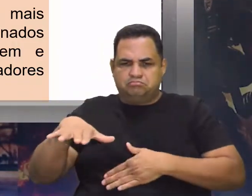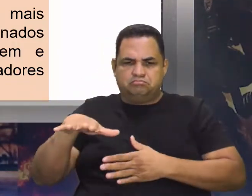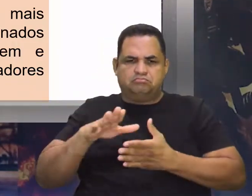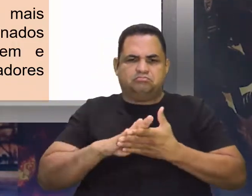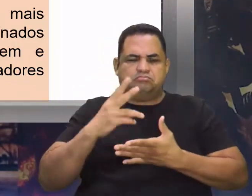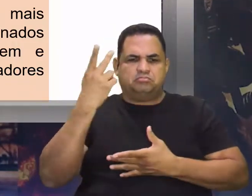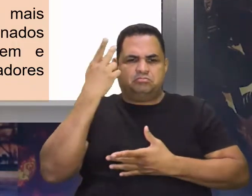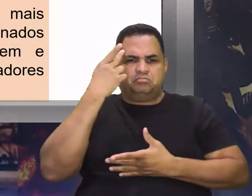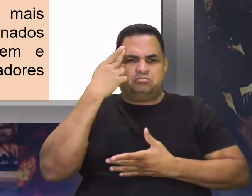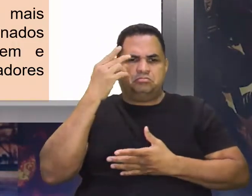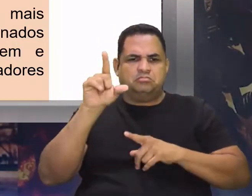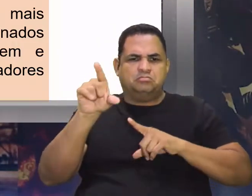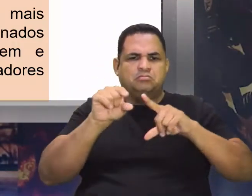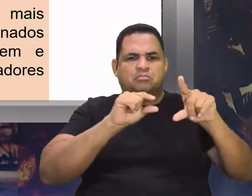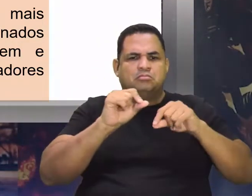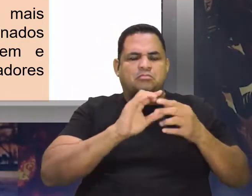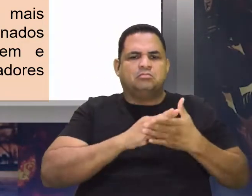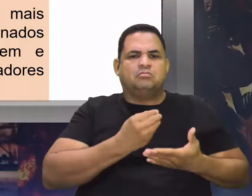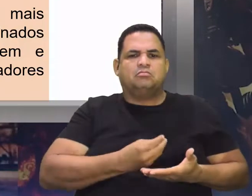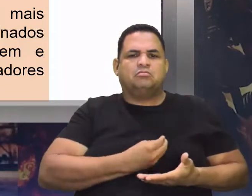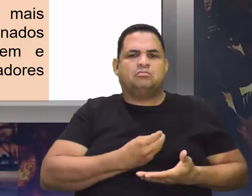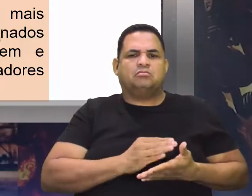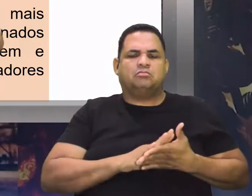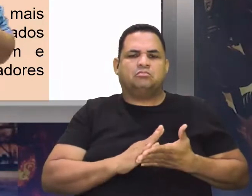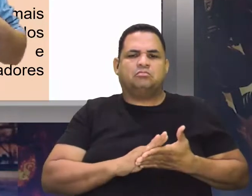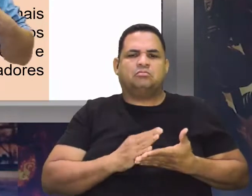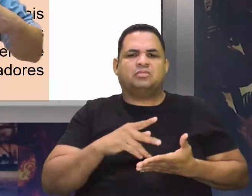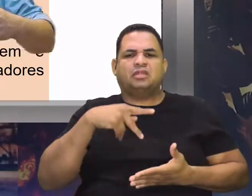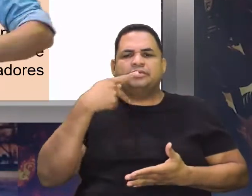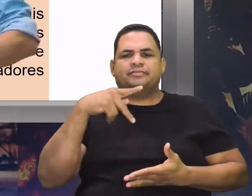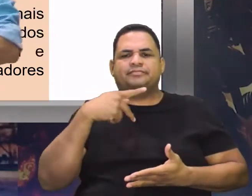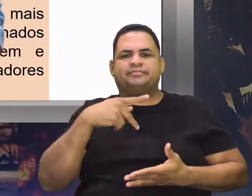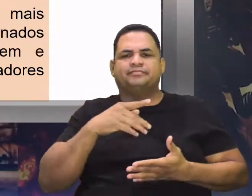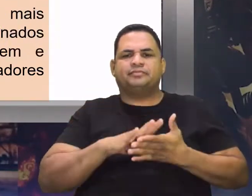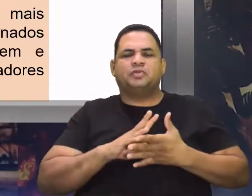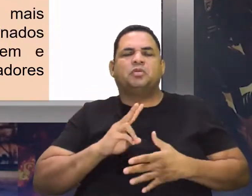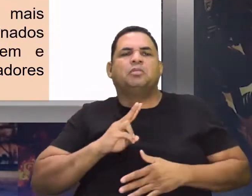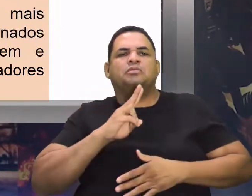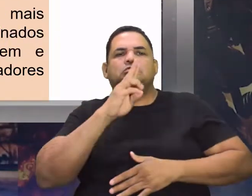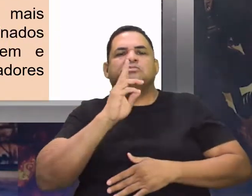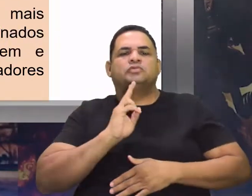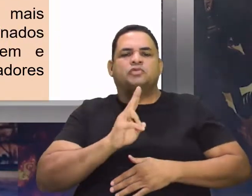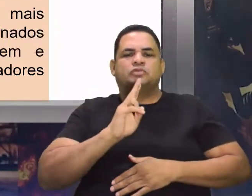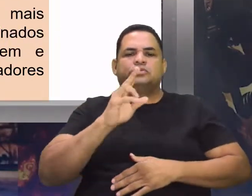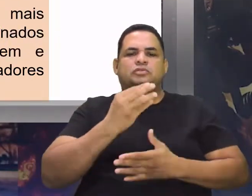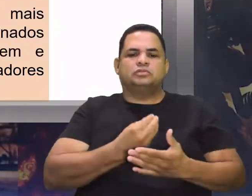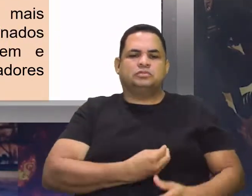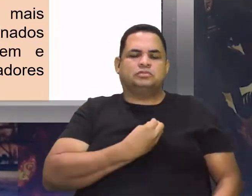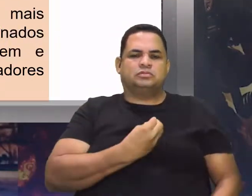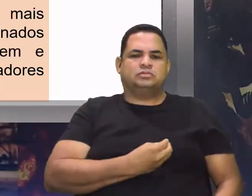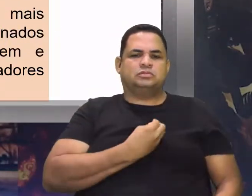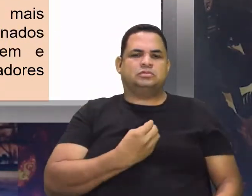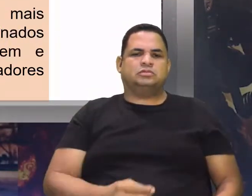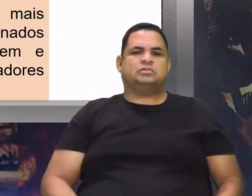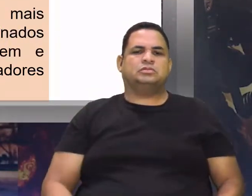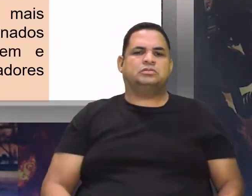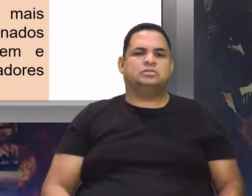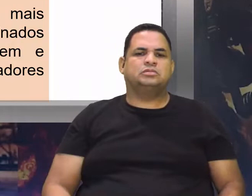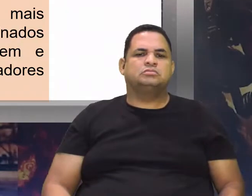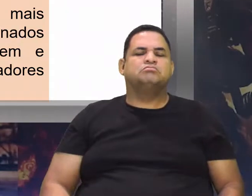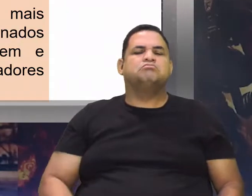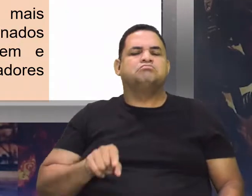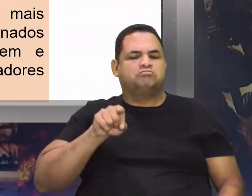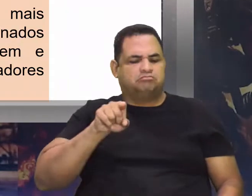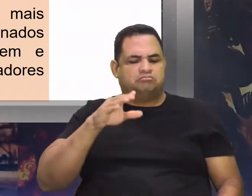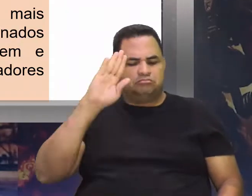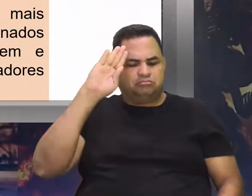E a natureza ela vai selecionar esses organismos e ela vai dizer que só os mais fortes irão sobreviver. Você acredita